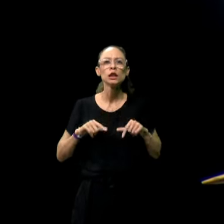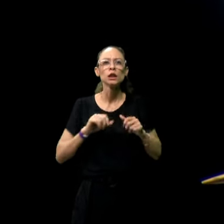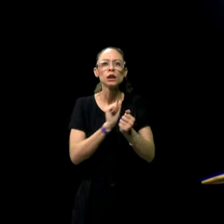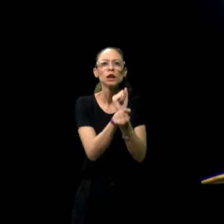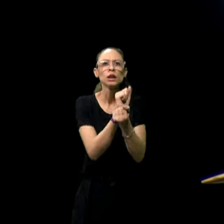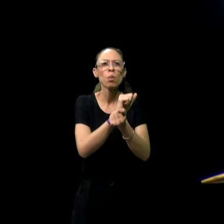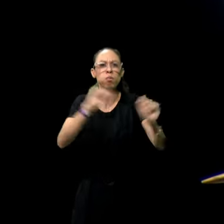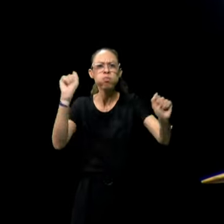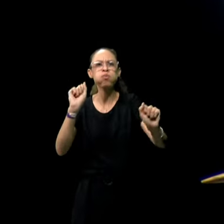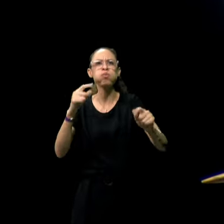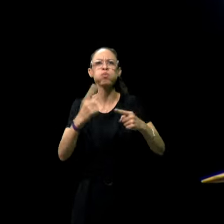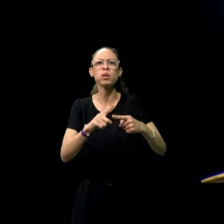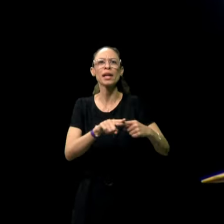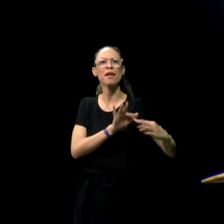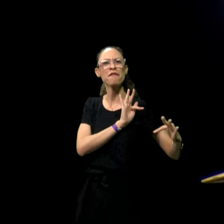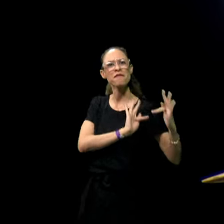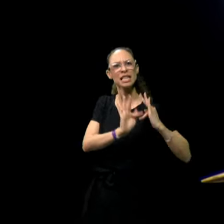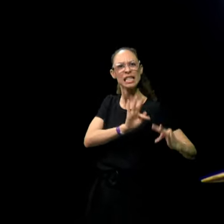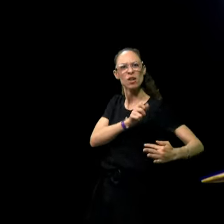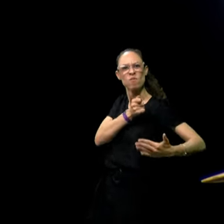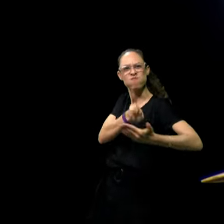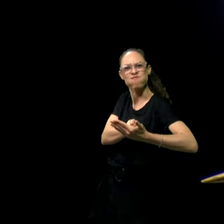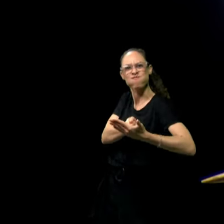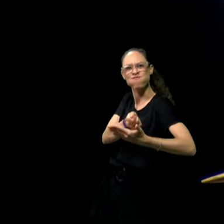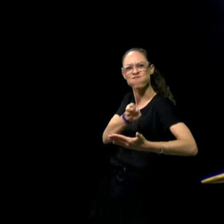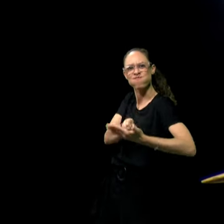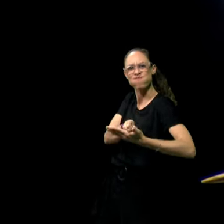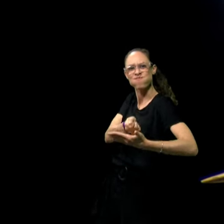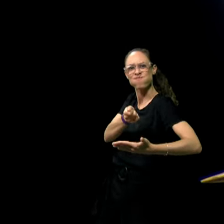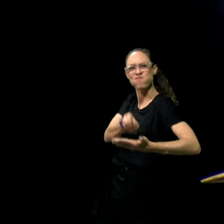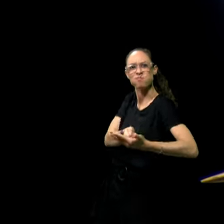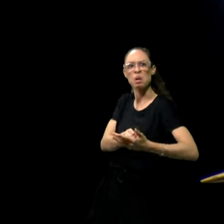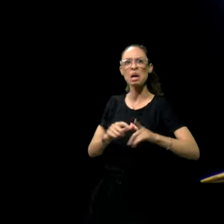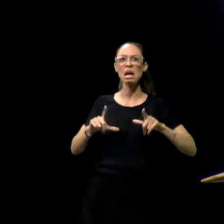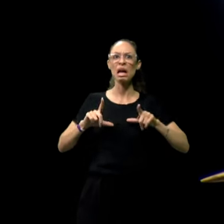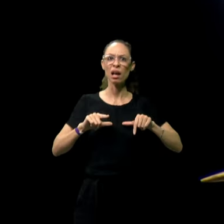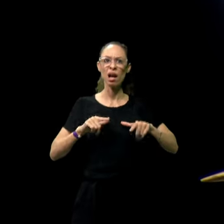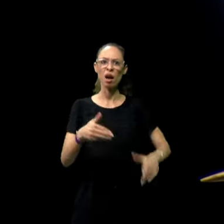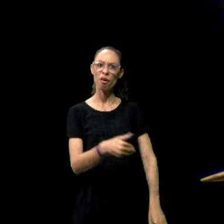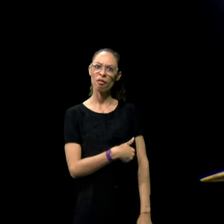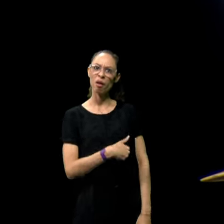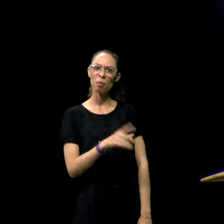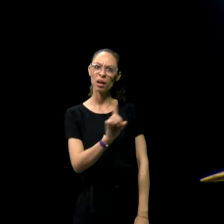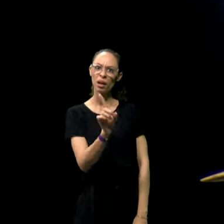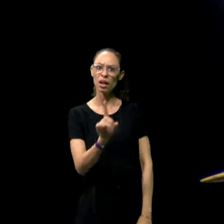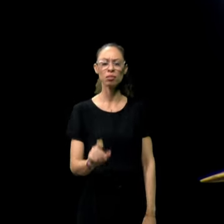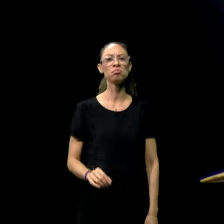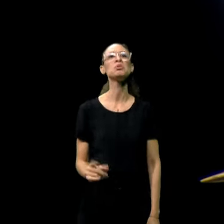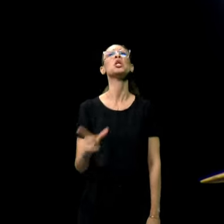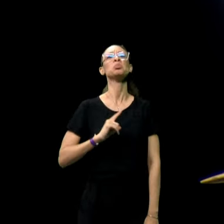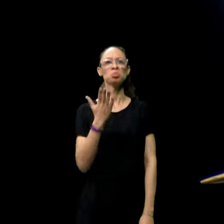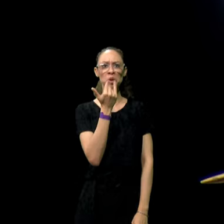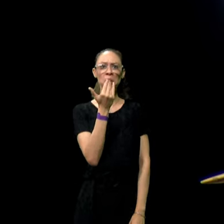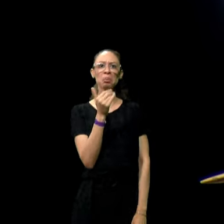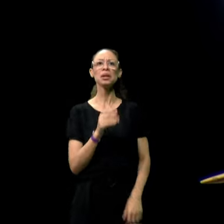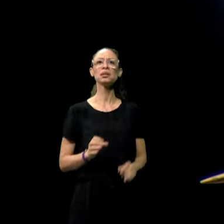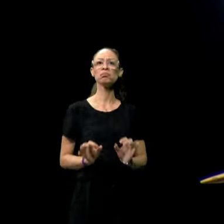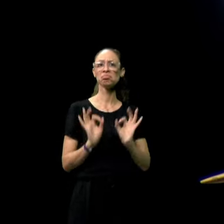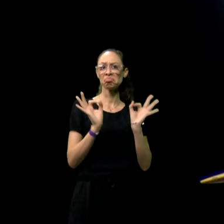da opressão dos filisteus. Não estavam com fome, a outro momento estavam com fome. Não, aqui tinha comida, estava tudo